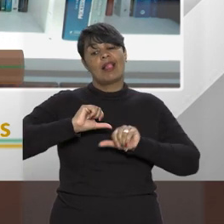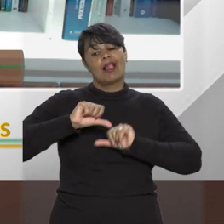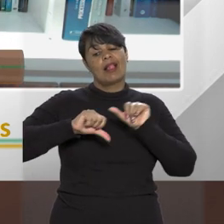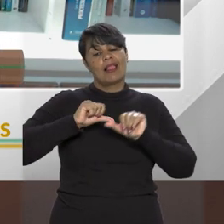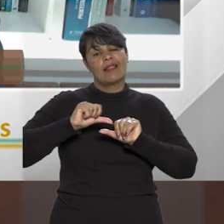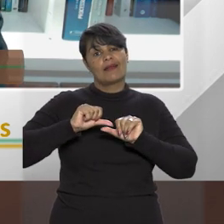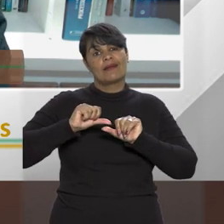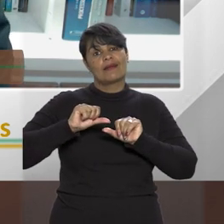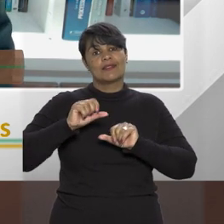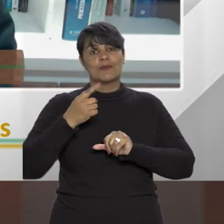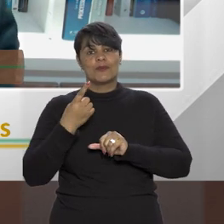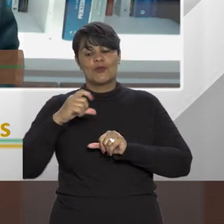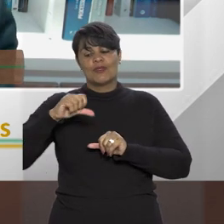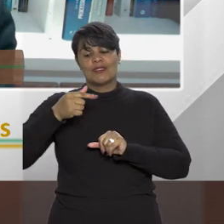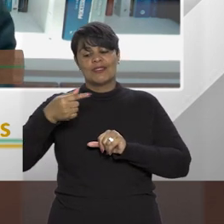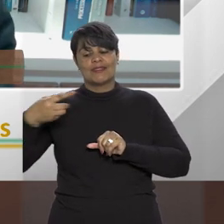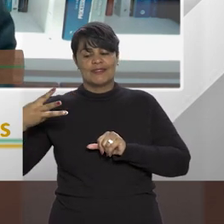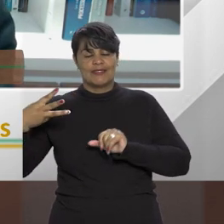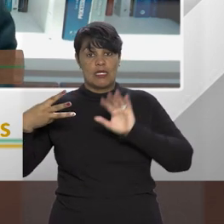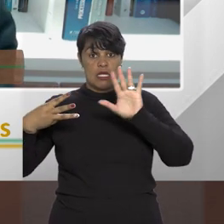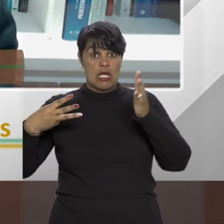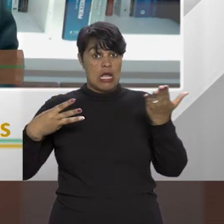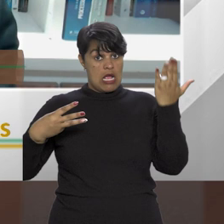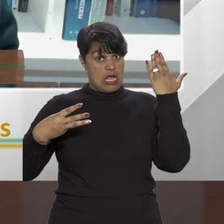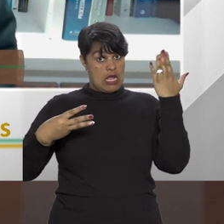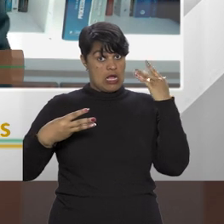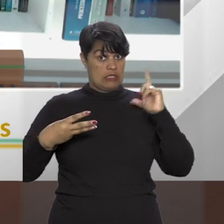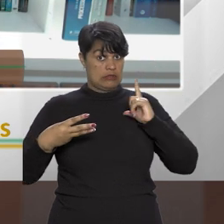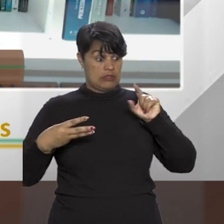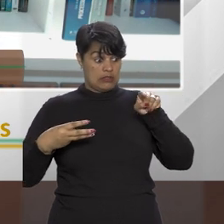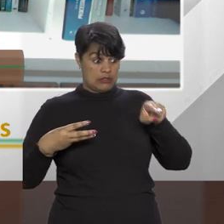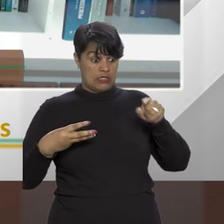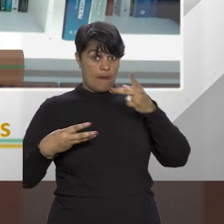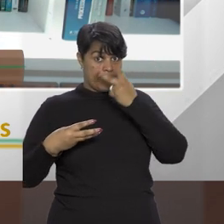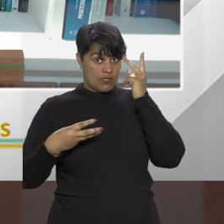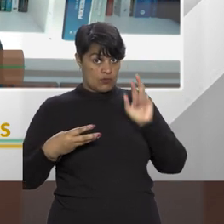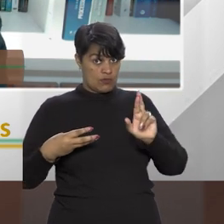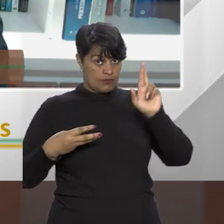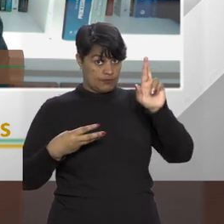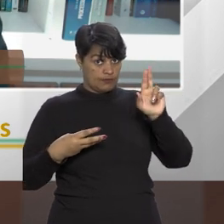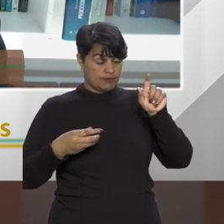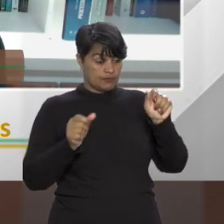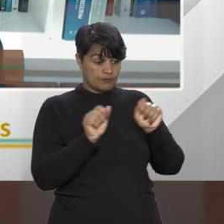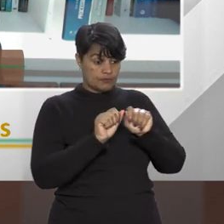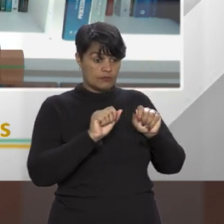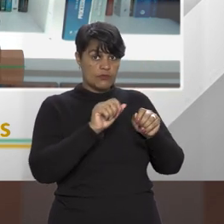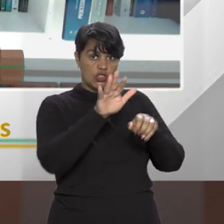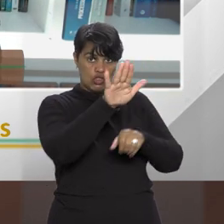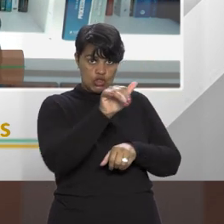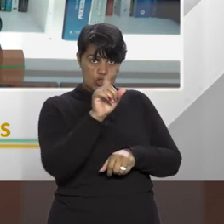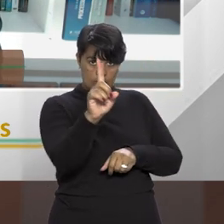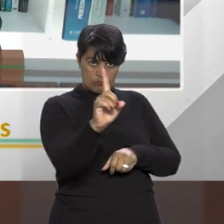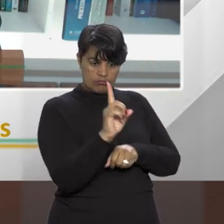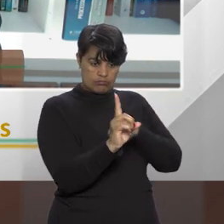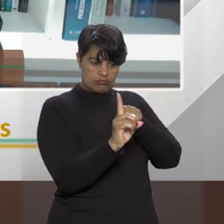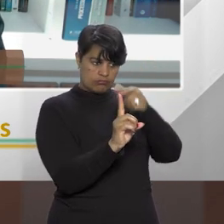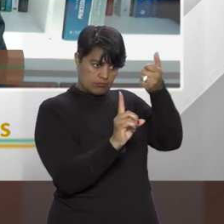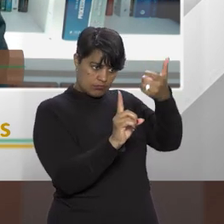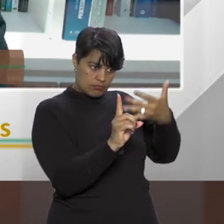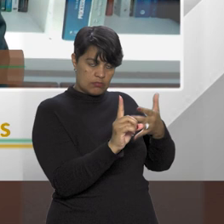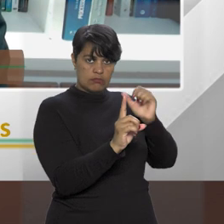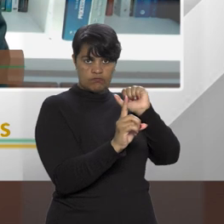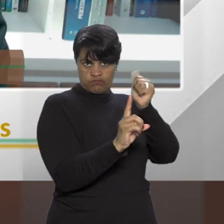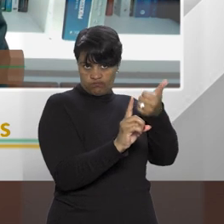entrava com a demanda e o réu era citado para fazer a sua resposta. Procedimento comum, desde 2016, em março, quando o